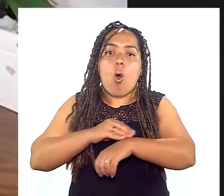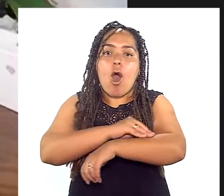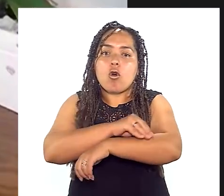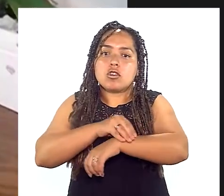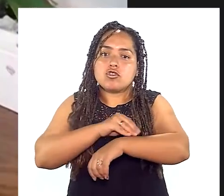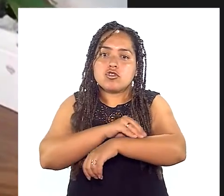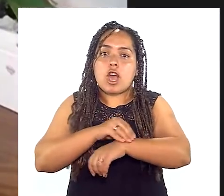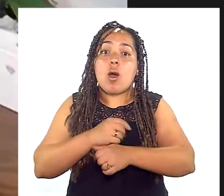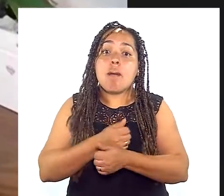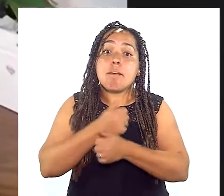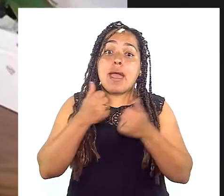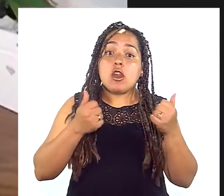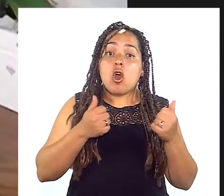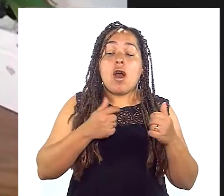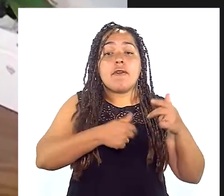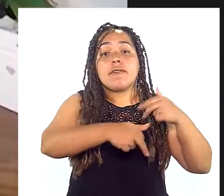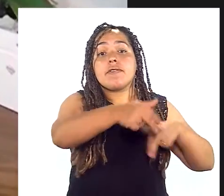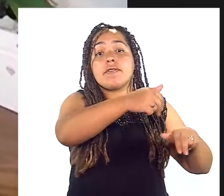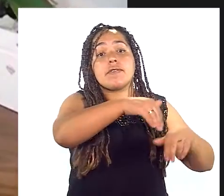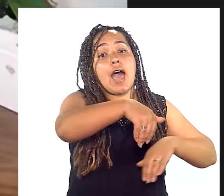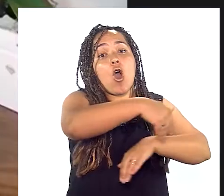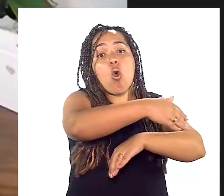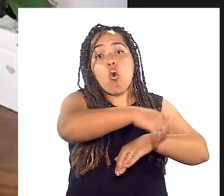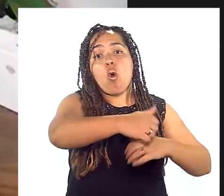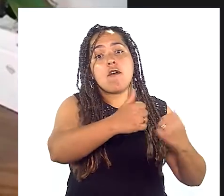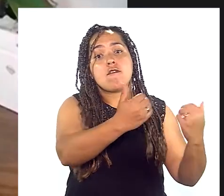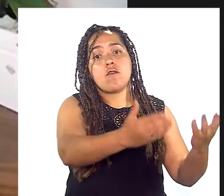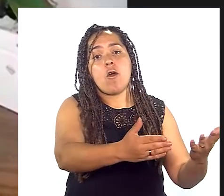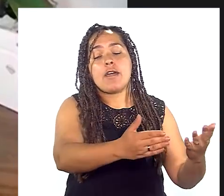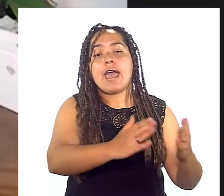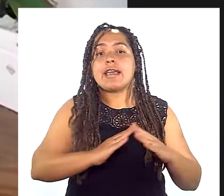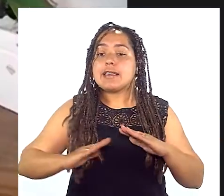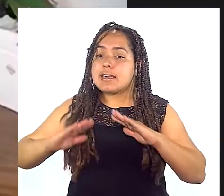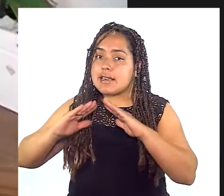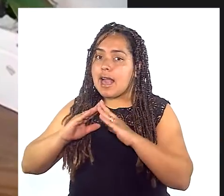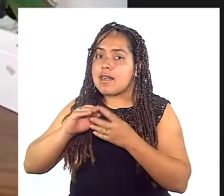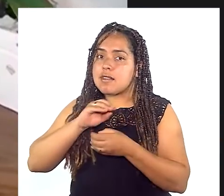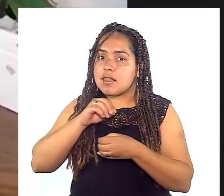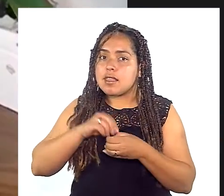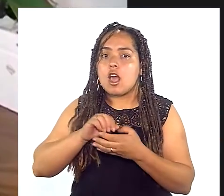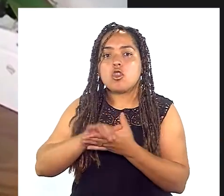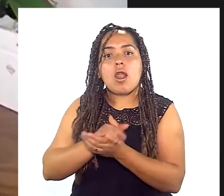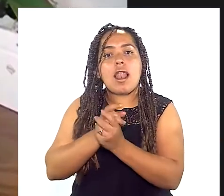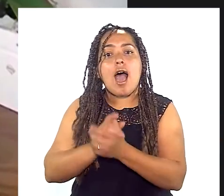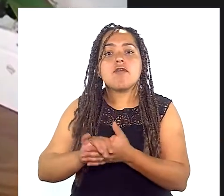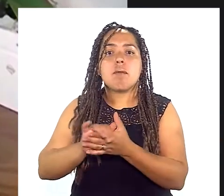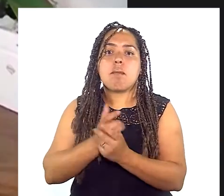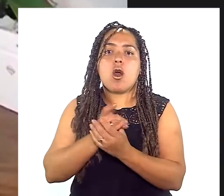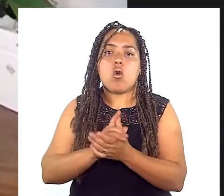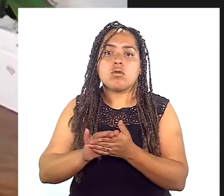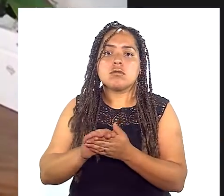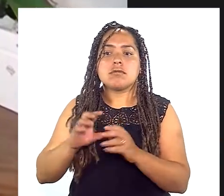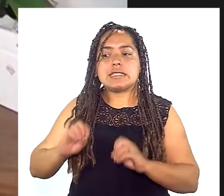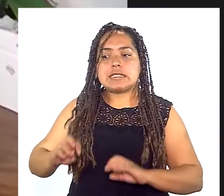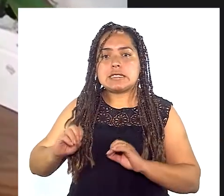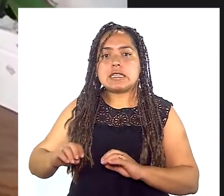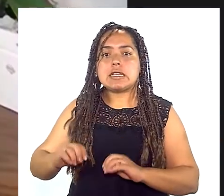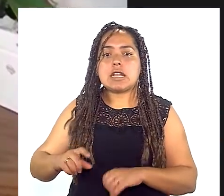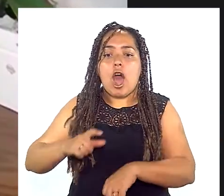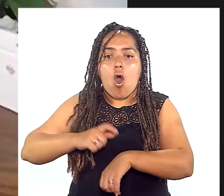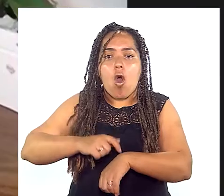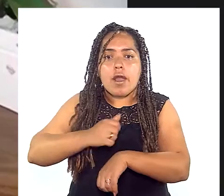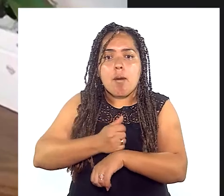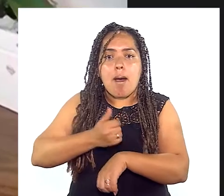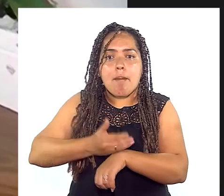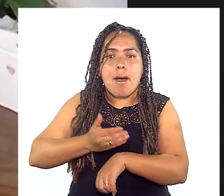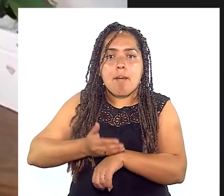álcool gel, ele para ser utilizado, é muito importante tocar nesse assunto. Quando você não tem o alcance da água e do sabão, né? A medida mais eficaz é